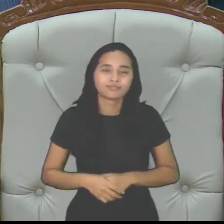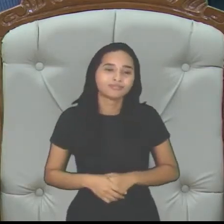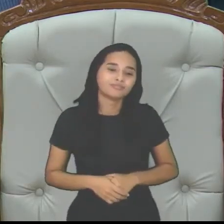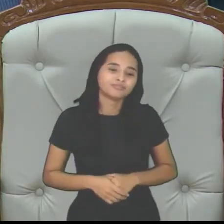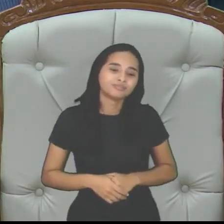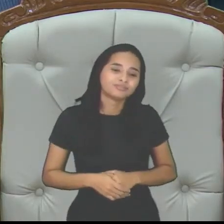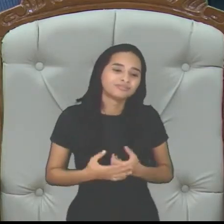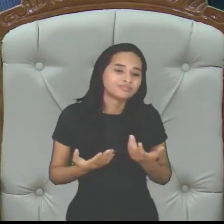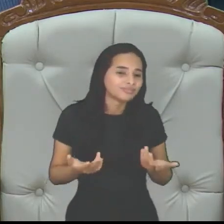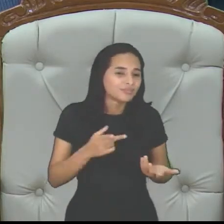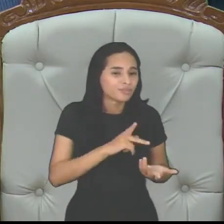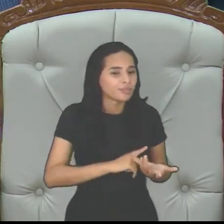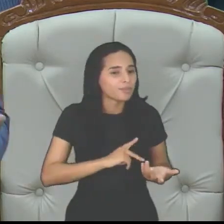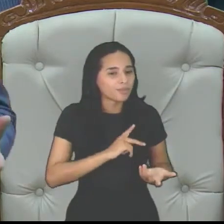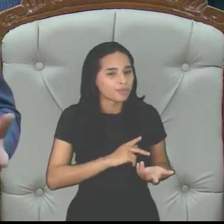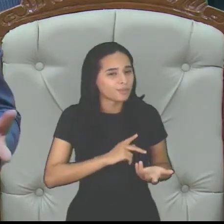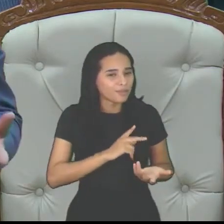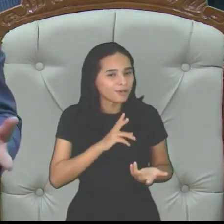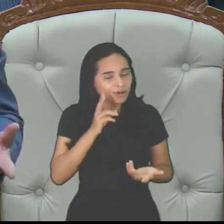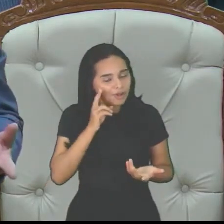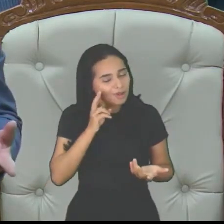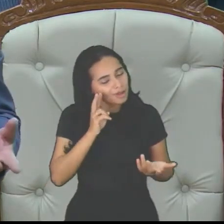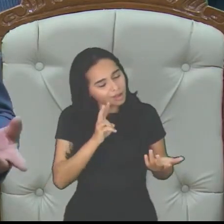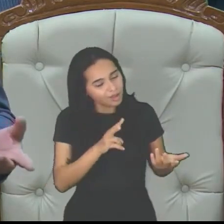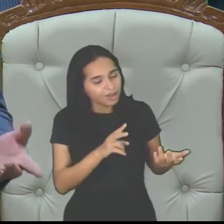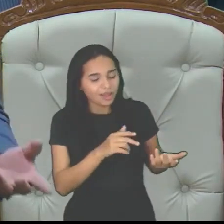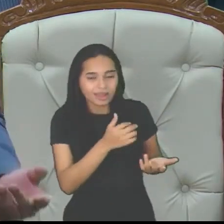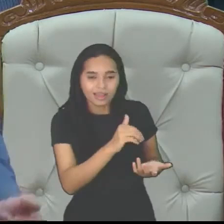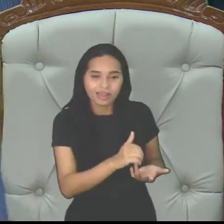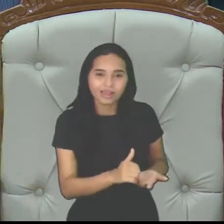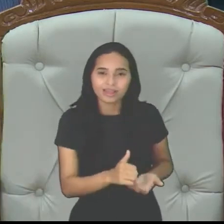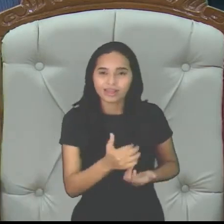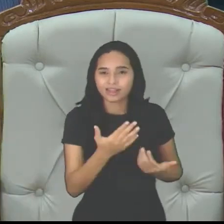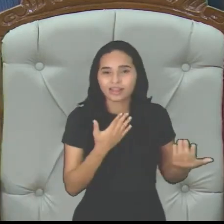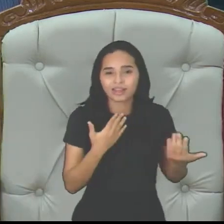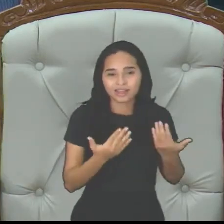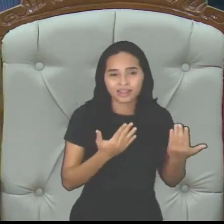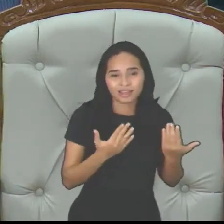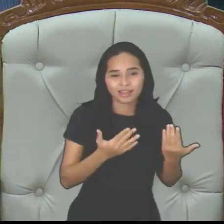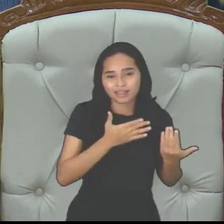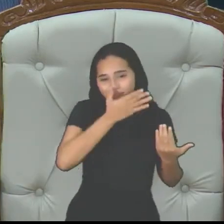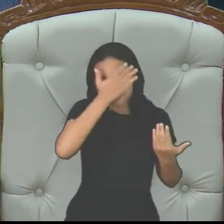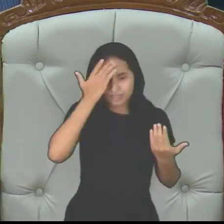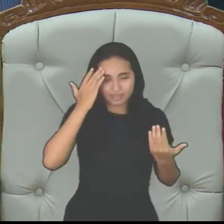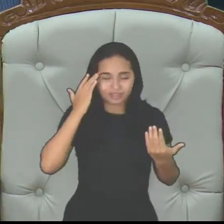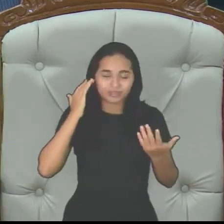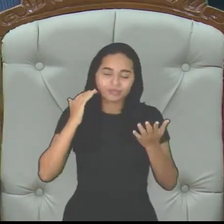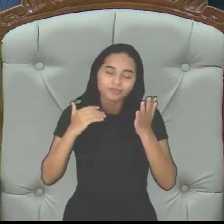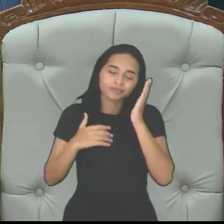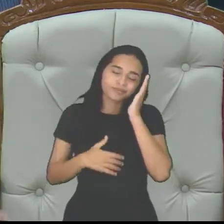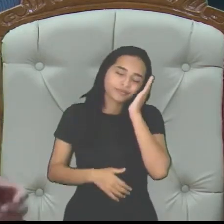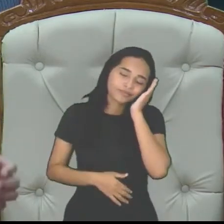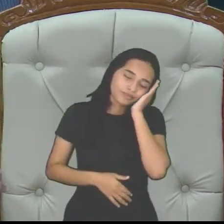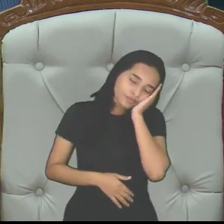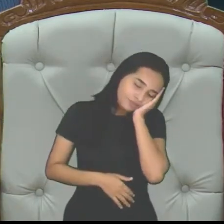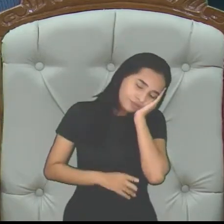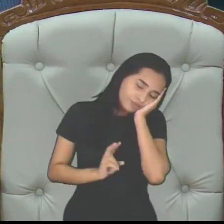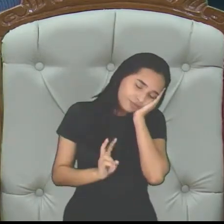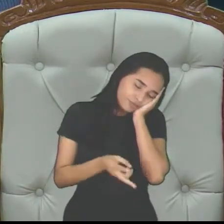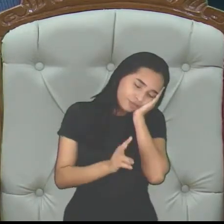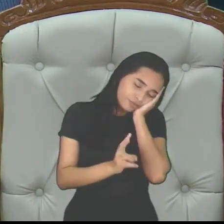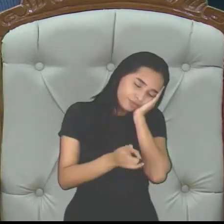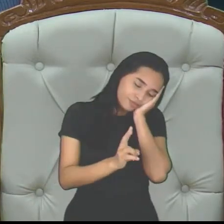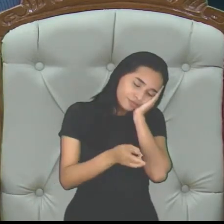Então Paulo, ele está olhando a analogia daquela pessoa que dorme por